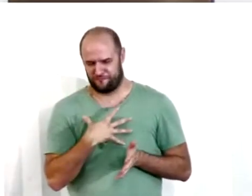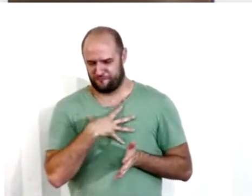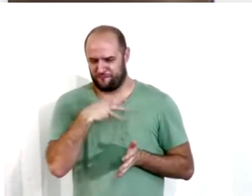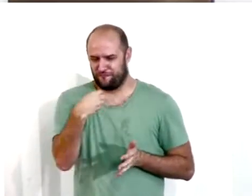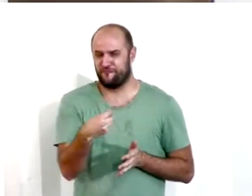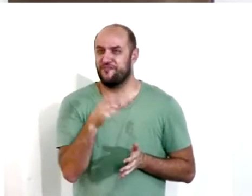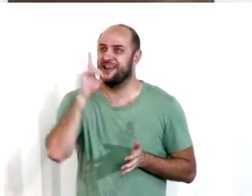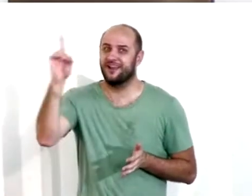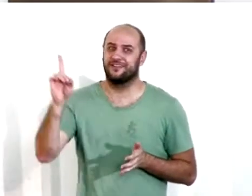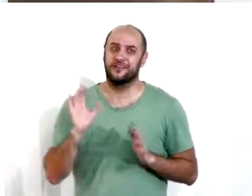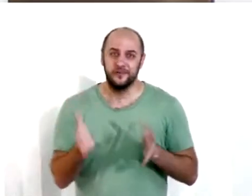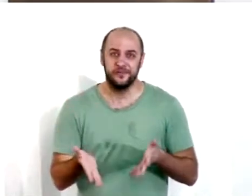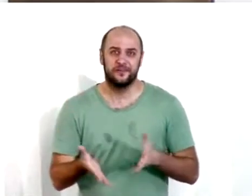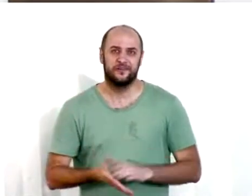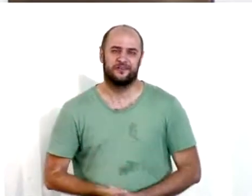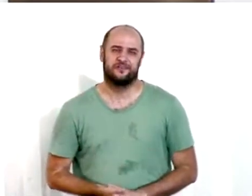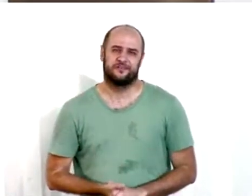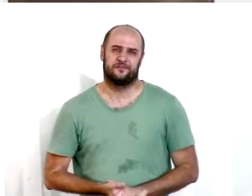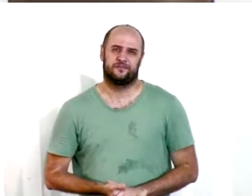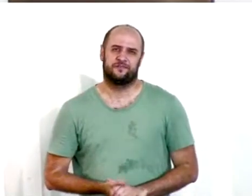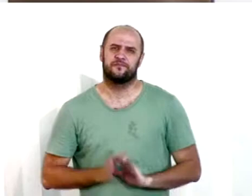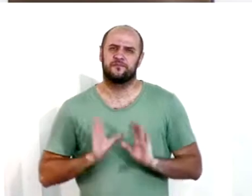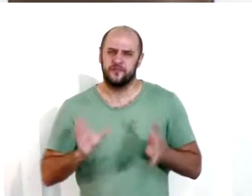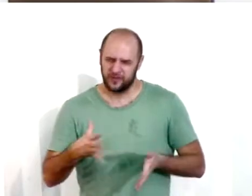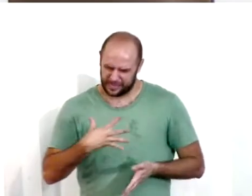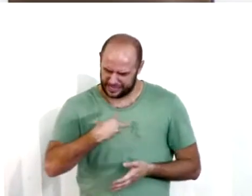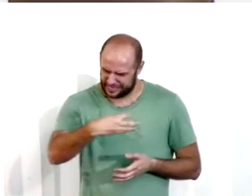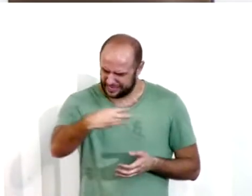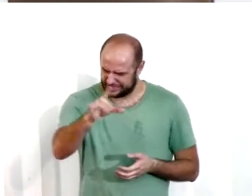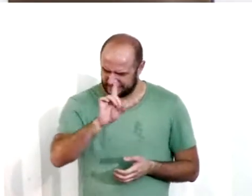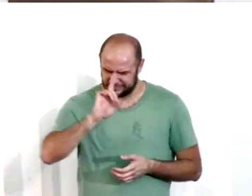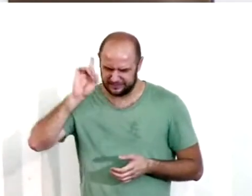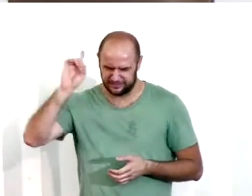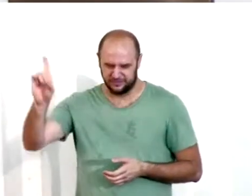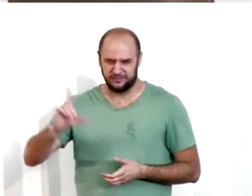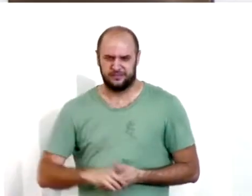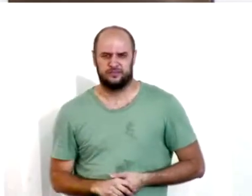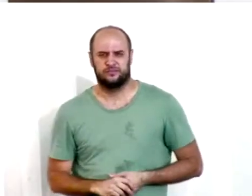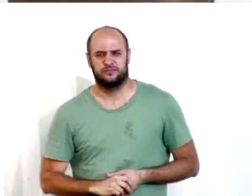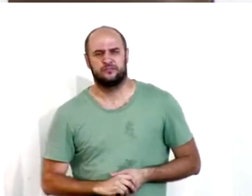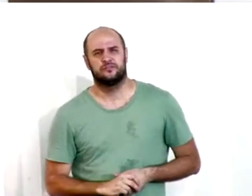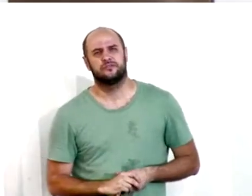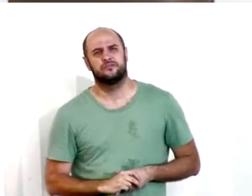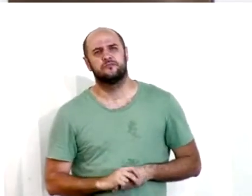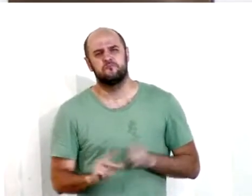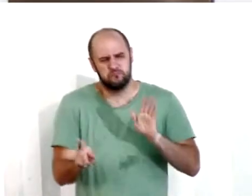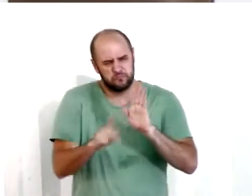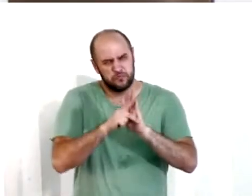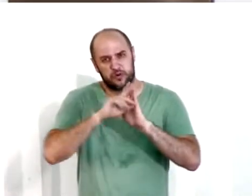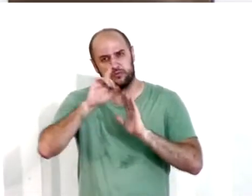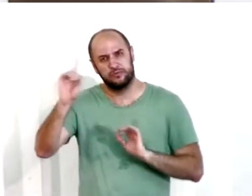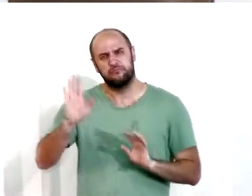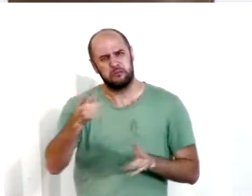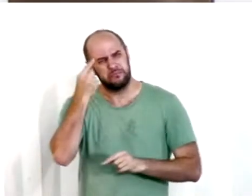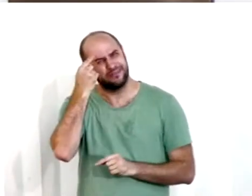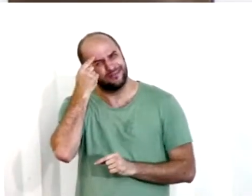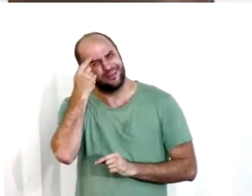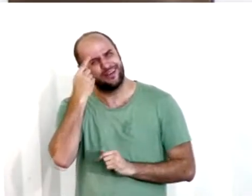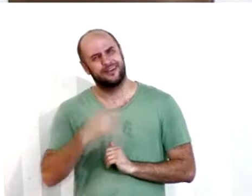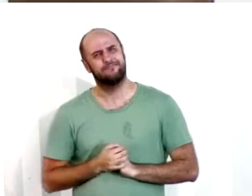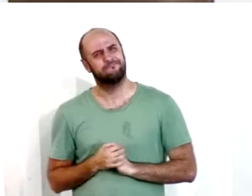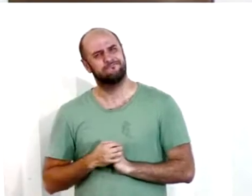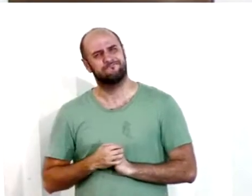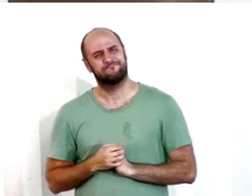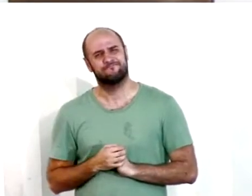filhos. Além de ter uma herança que Deus vai dar, eles são a própria herança de Deus. Você já parou para pensar